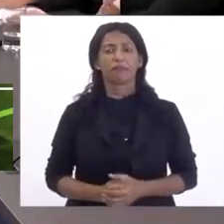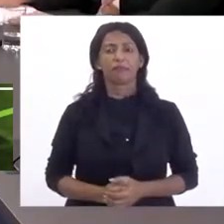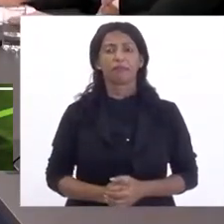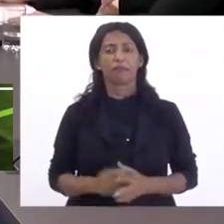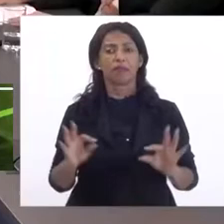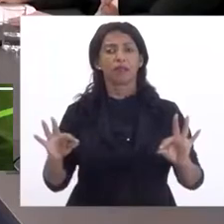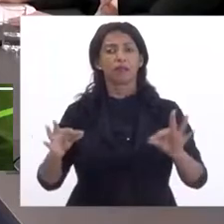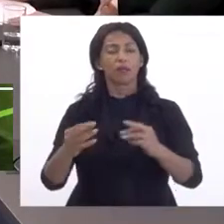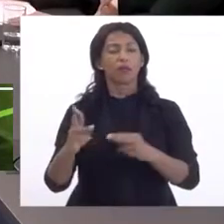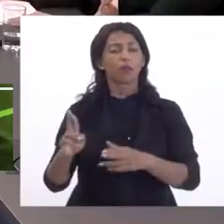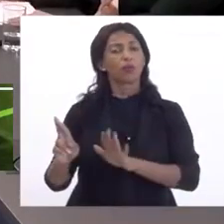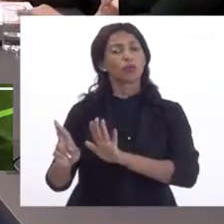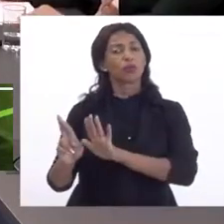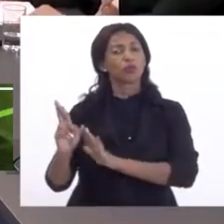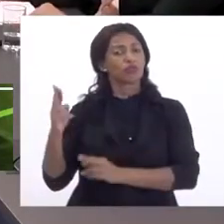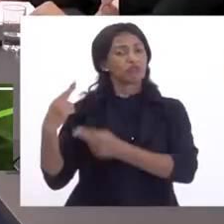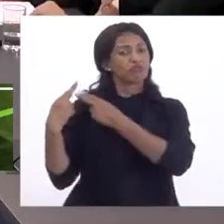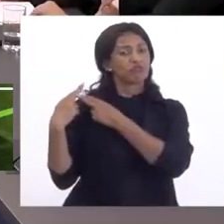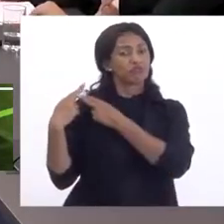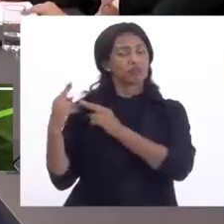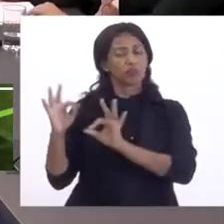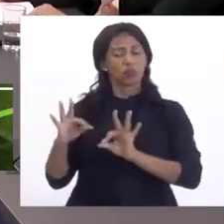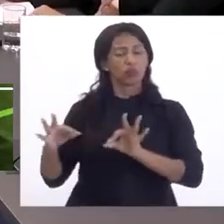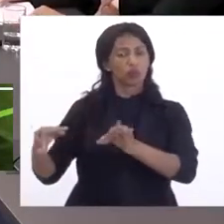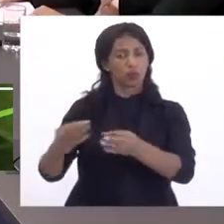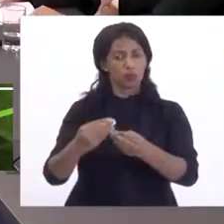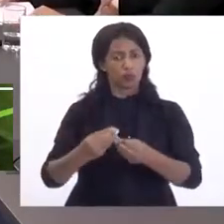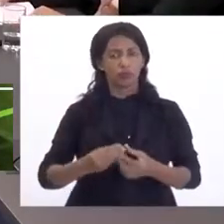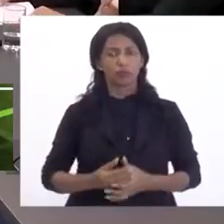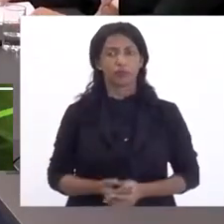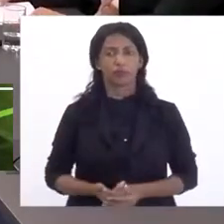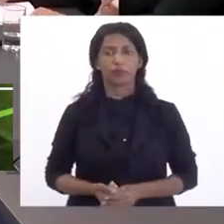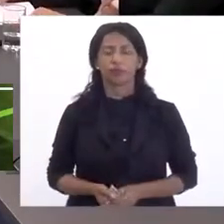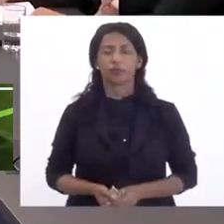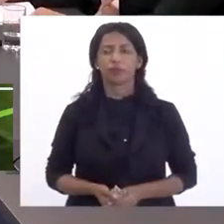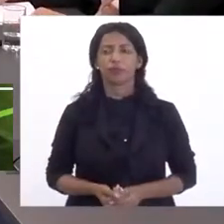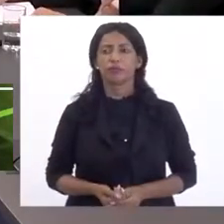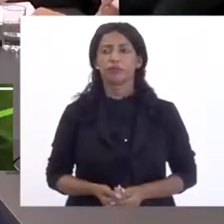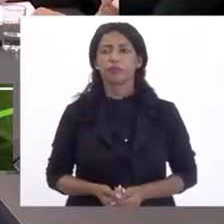por todos os responsáveis, né, por todos os ordenadores de despesas.